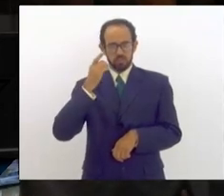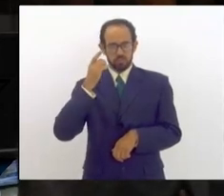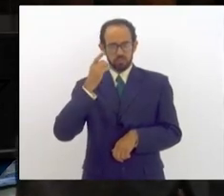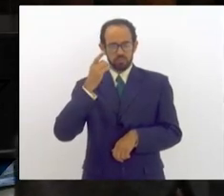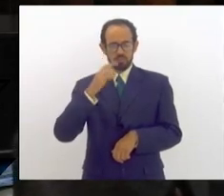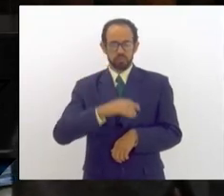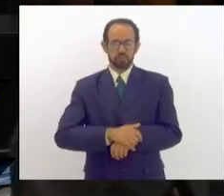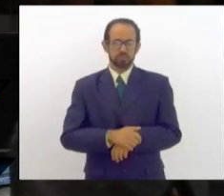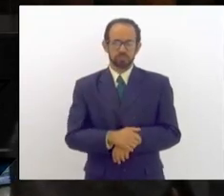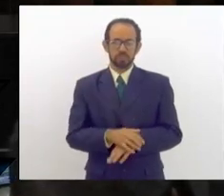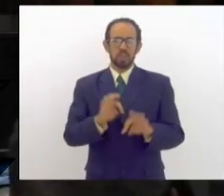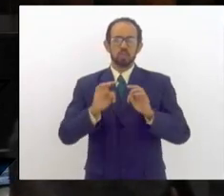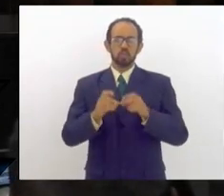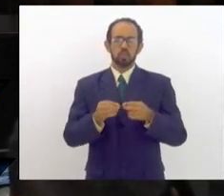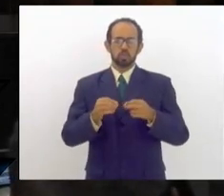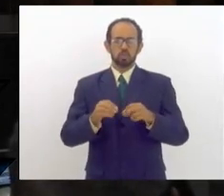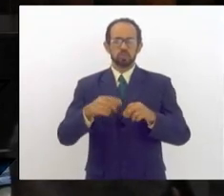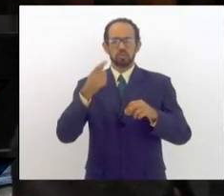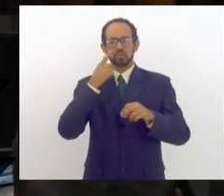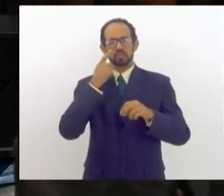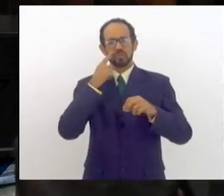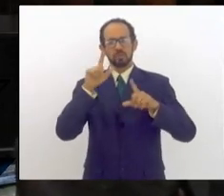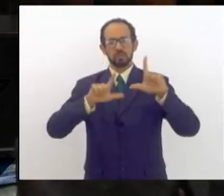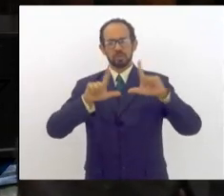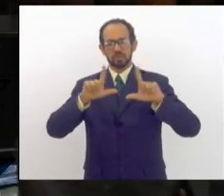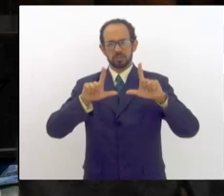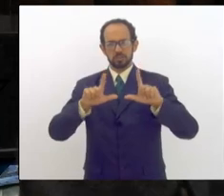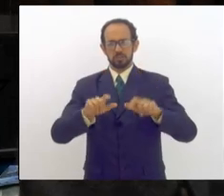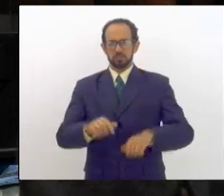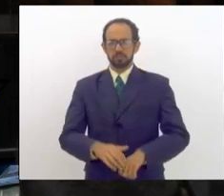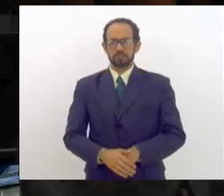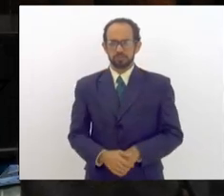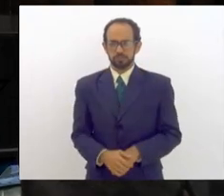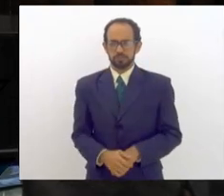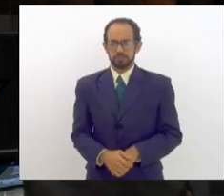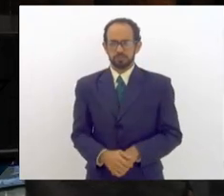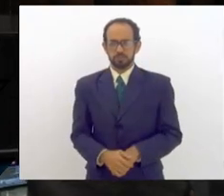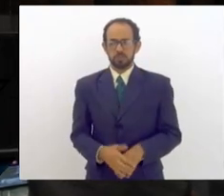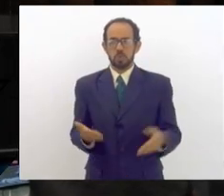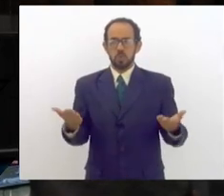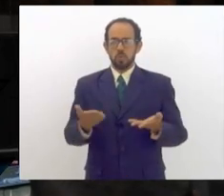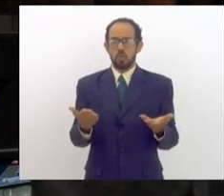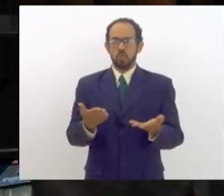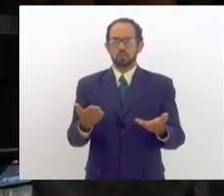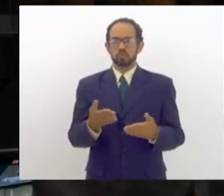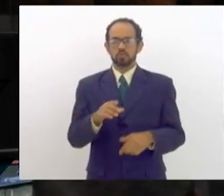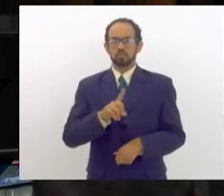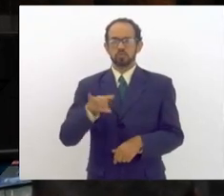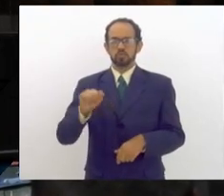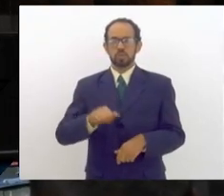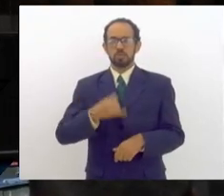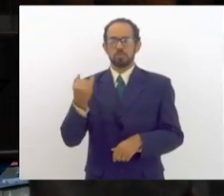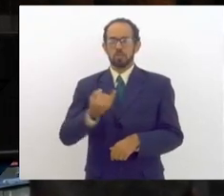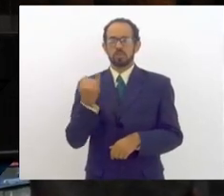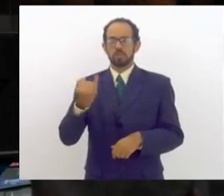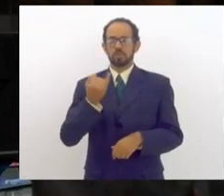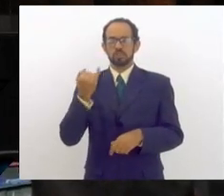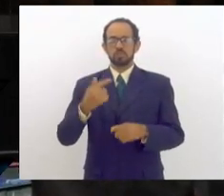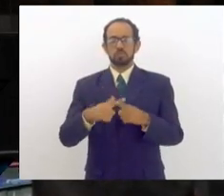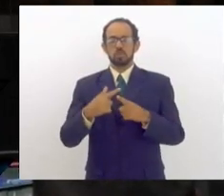e todos que nos assistem pela TV hoje uma data muito importante porque